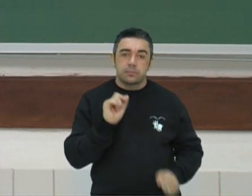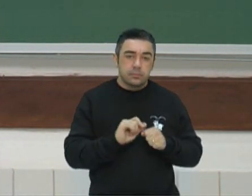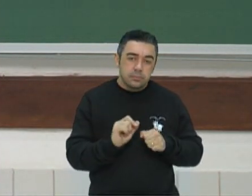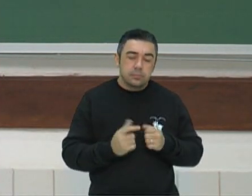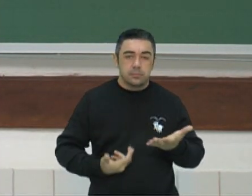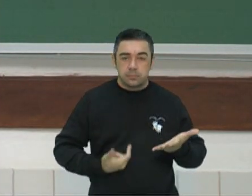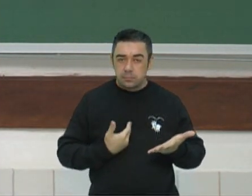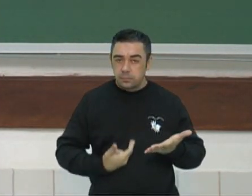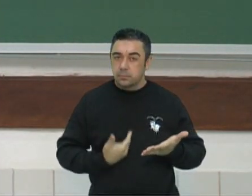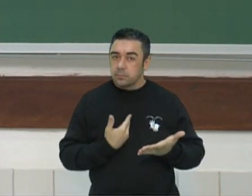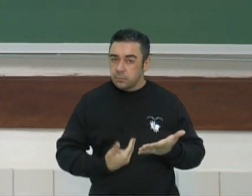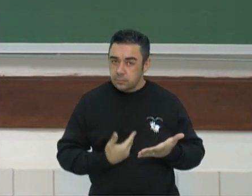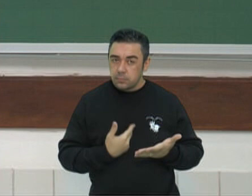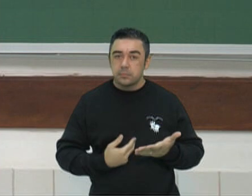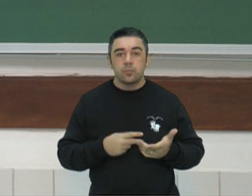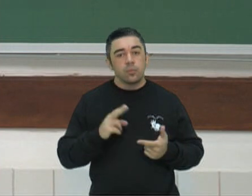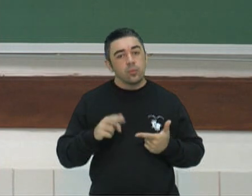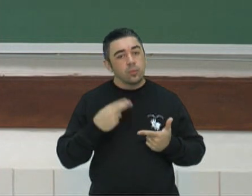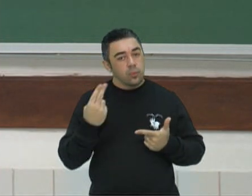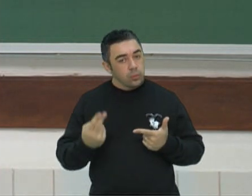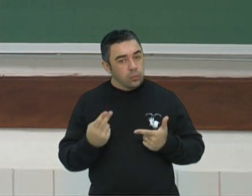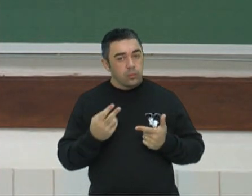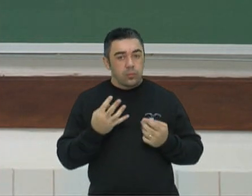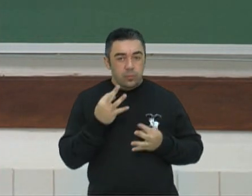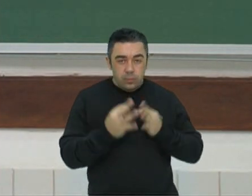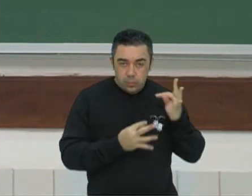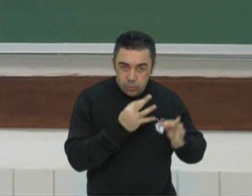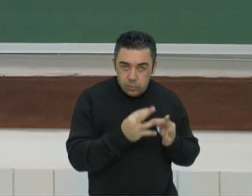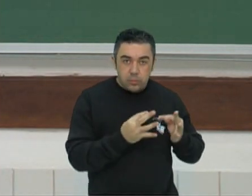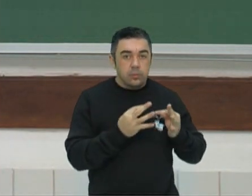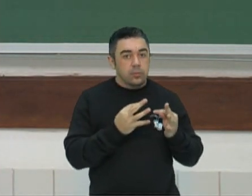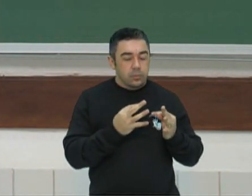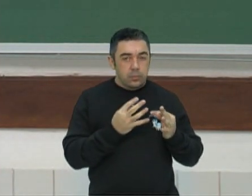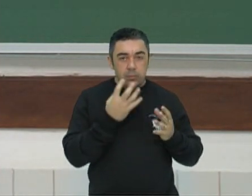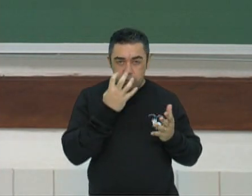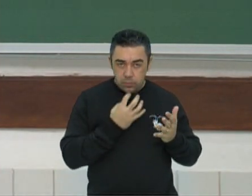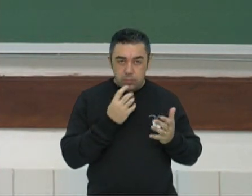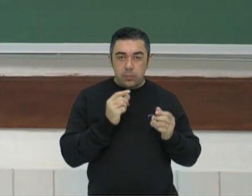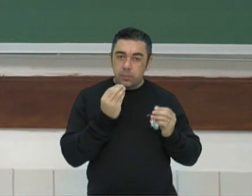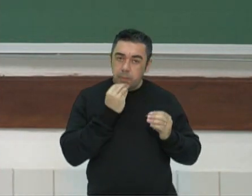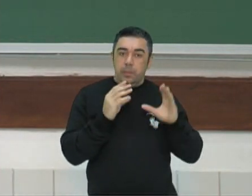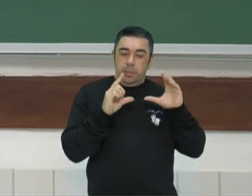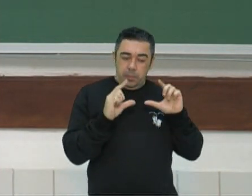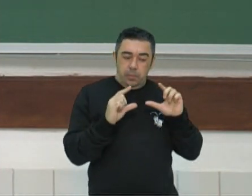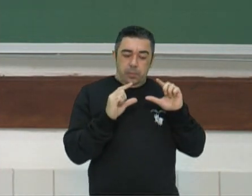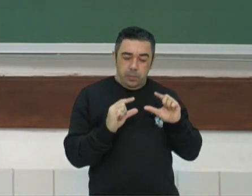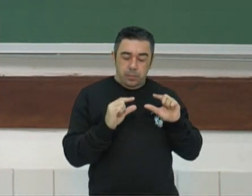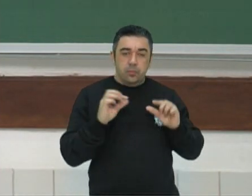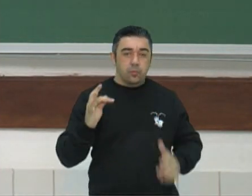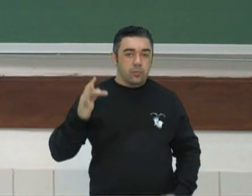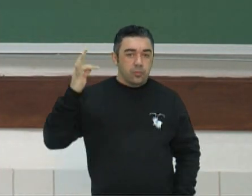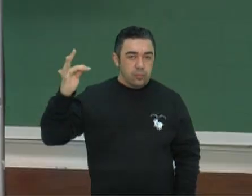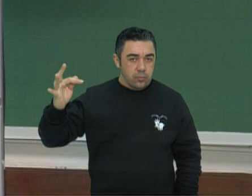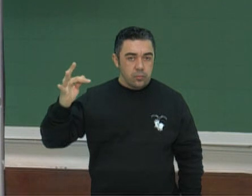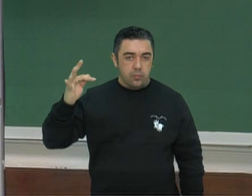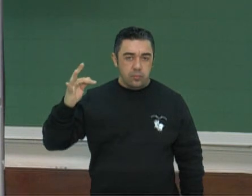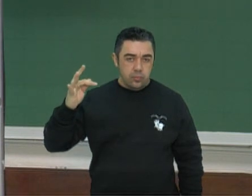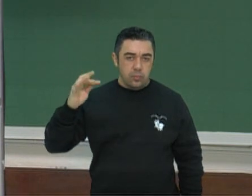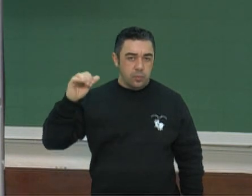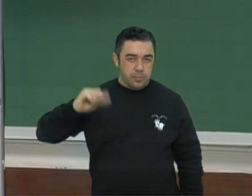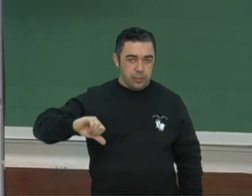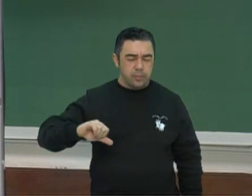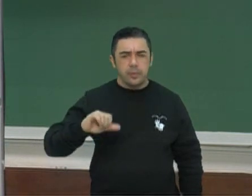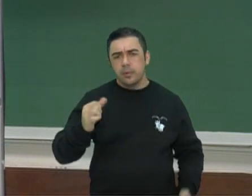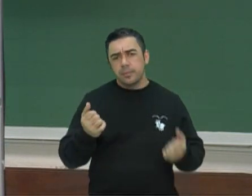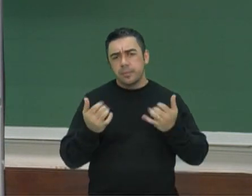procedimento cirúrgico, né, ou um tratamento um pouco mais severo para baixar esses índices aqui, para não comprometer lá na frente, tá? Uma coisa